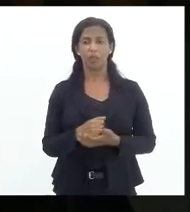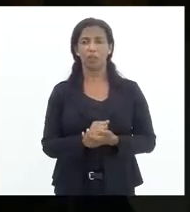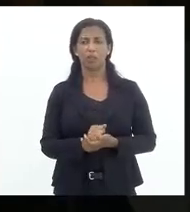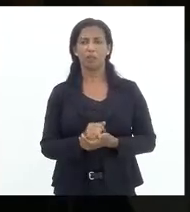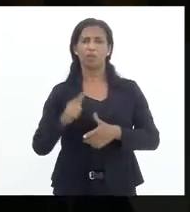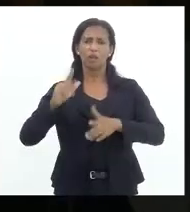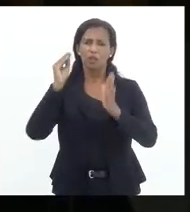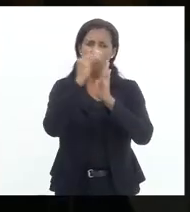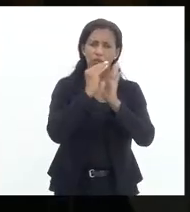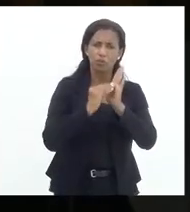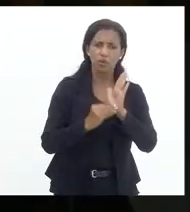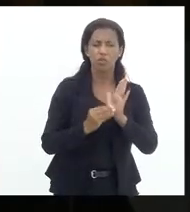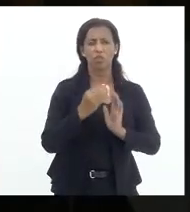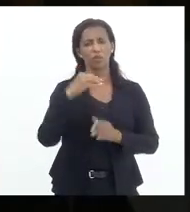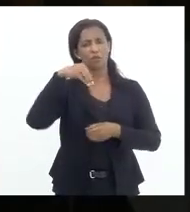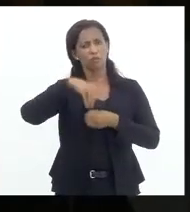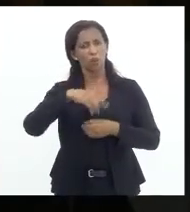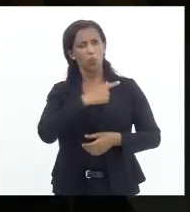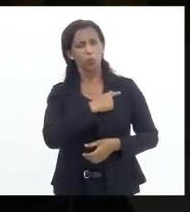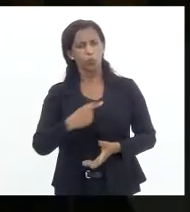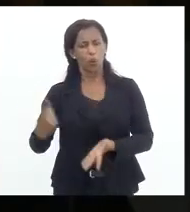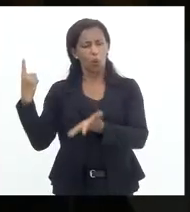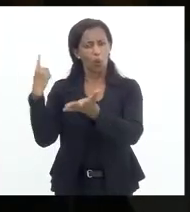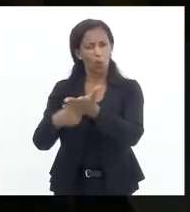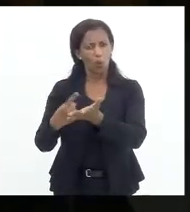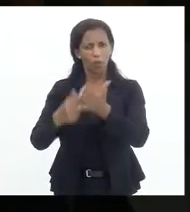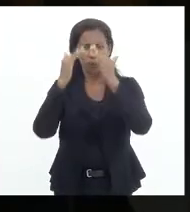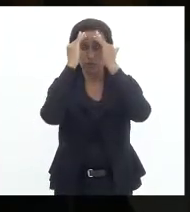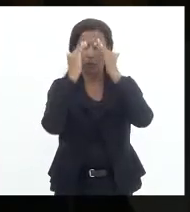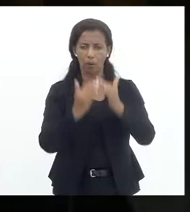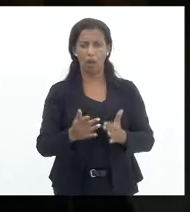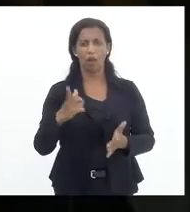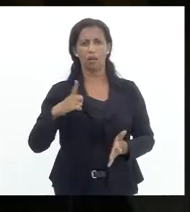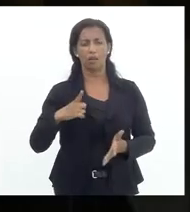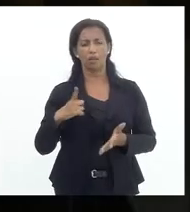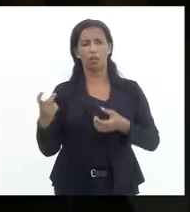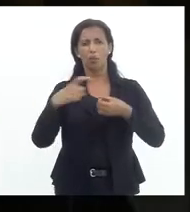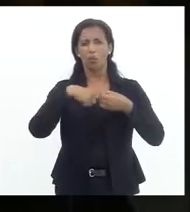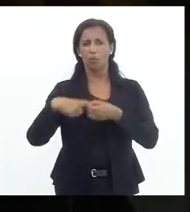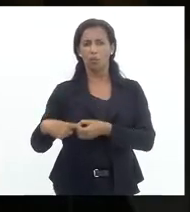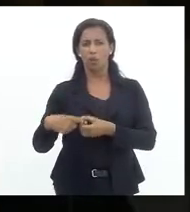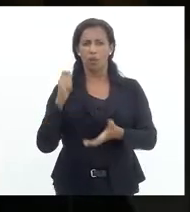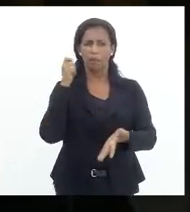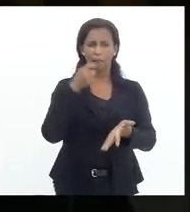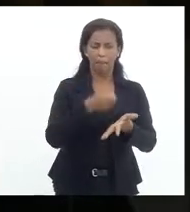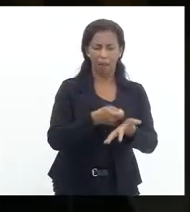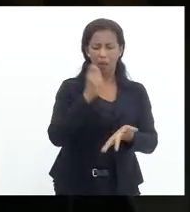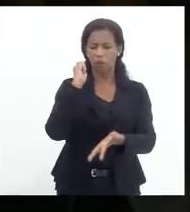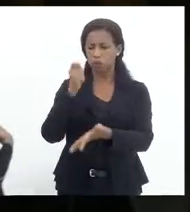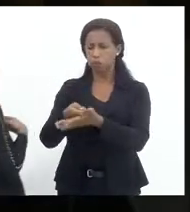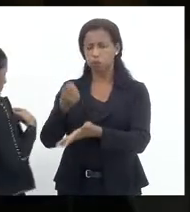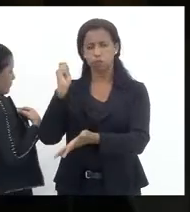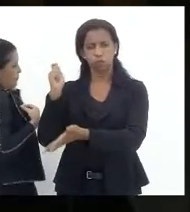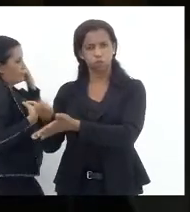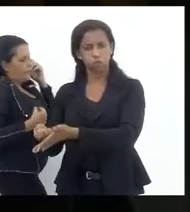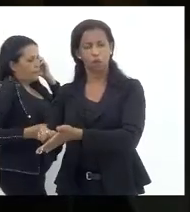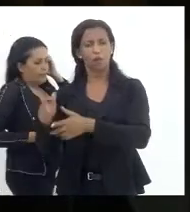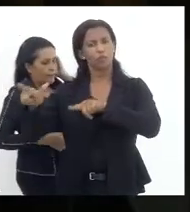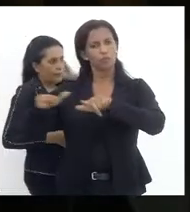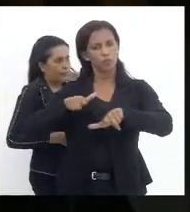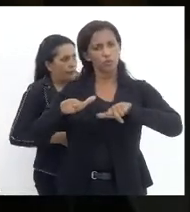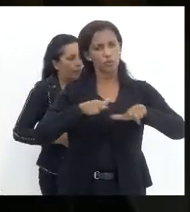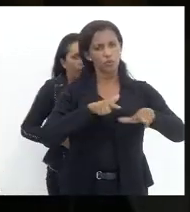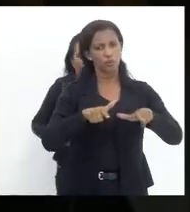cumprir as suas agendas governamentais honrar os compromissos firmados manter os convênios em dia honrar os pagamentos dos Servidores